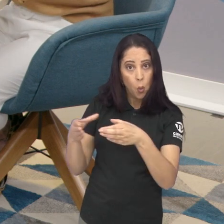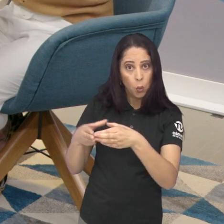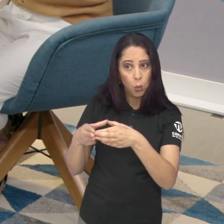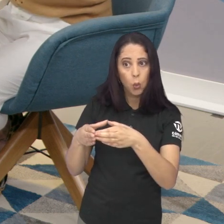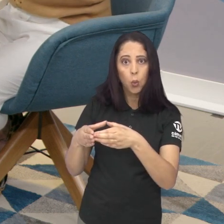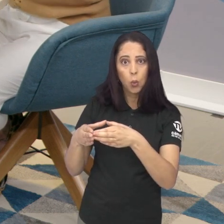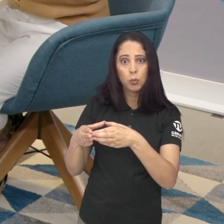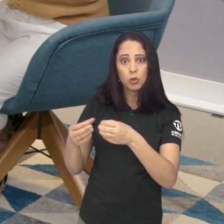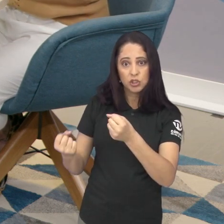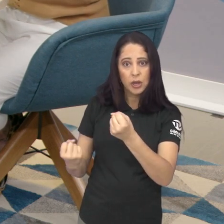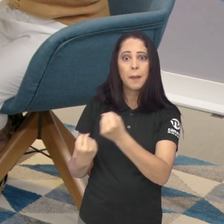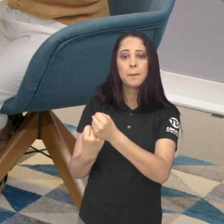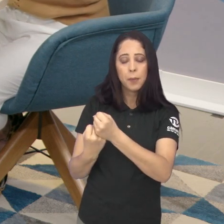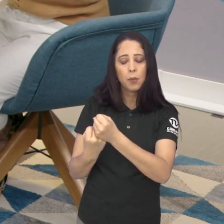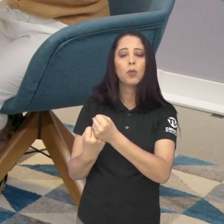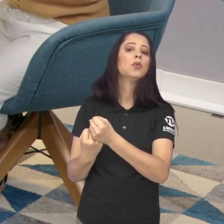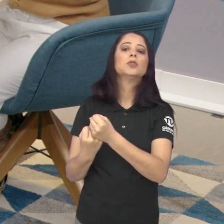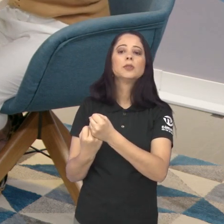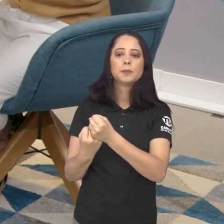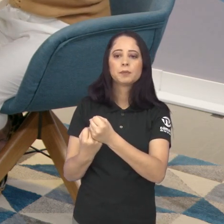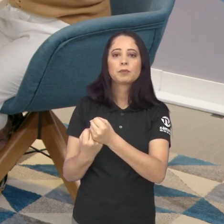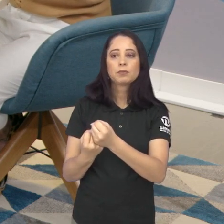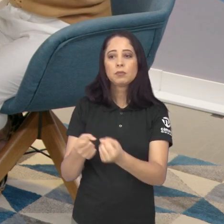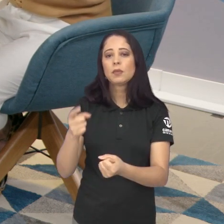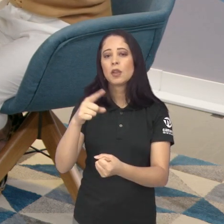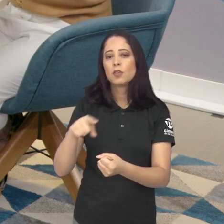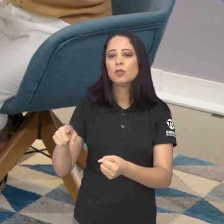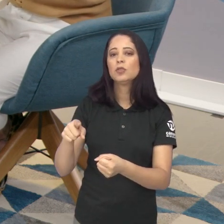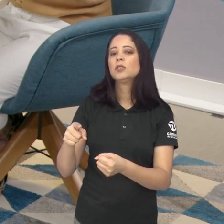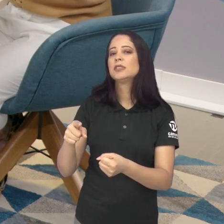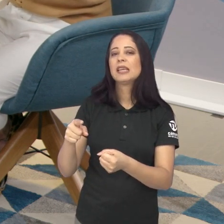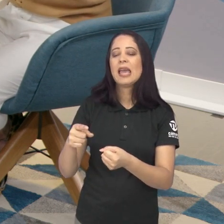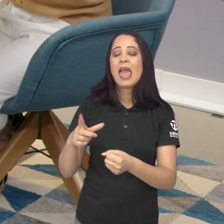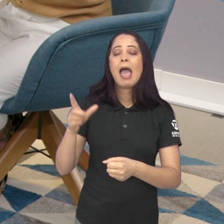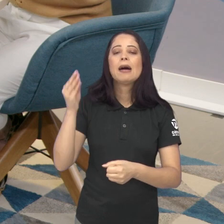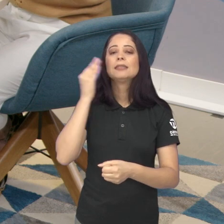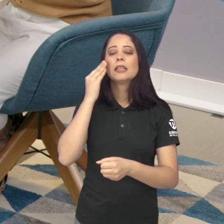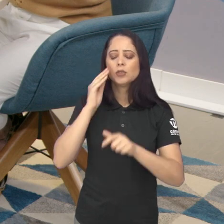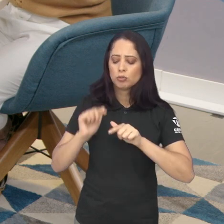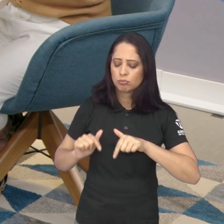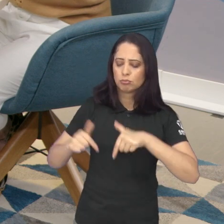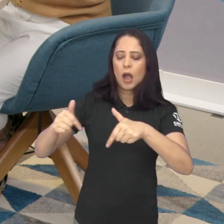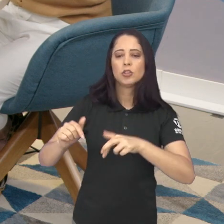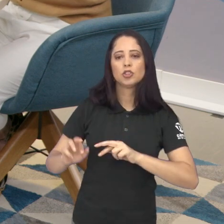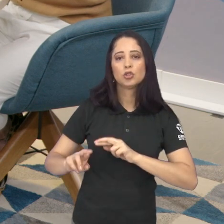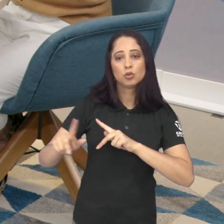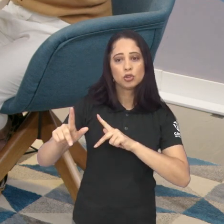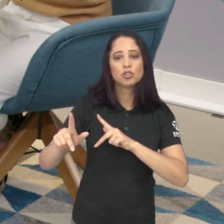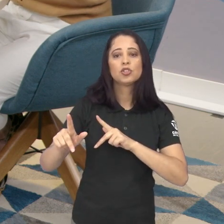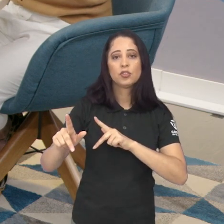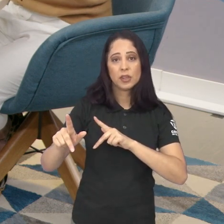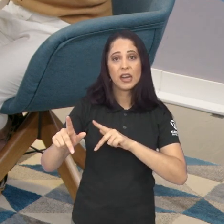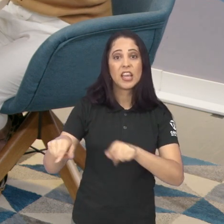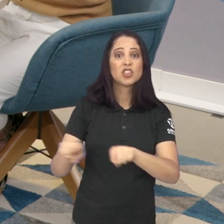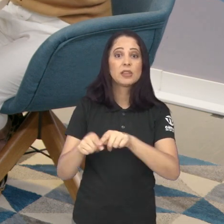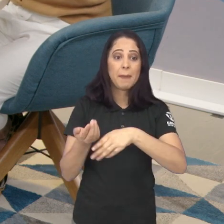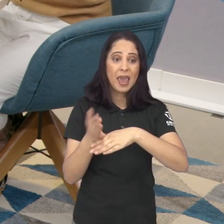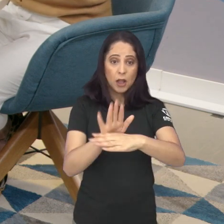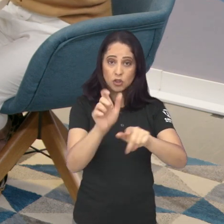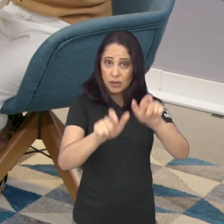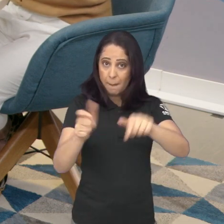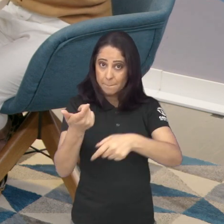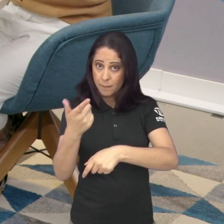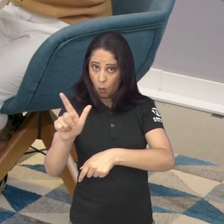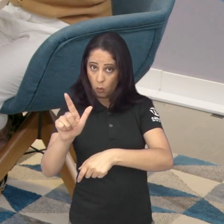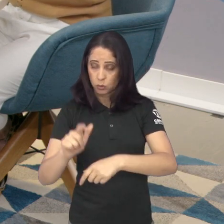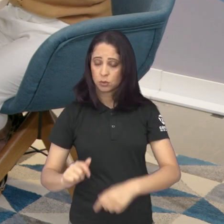buscar desse luto, você foi buscar informação e fazer alguma coisa, não só por você, pela sua família, mas para outras também,